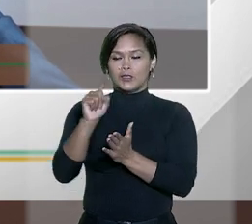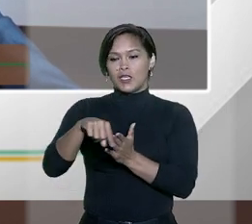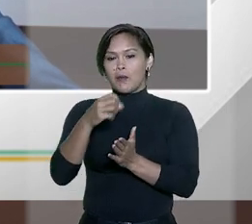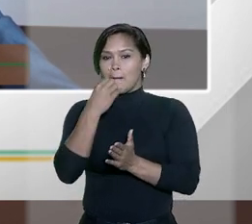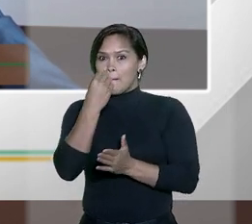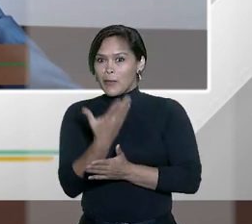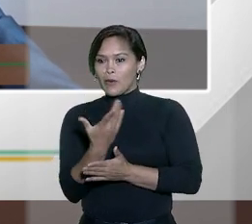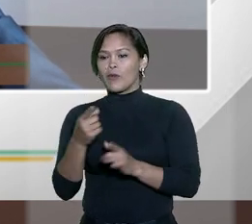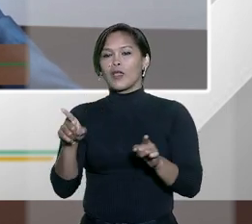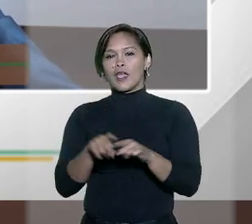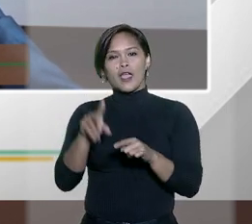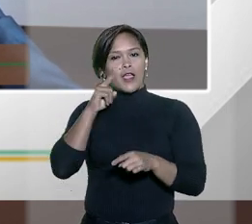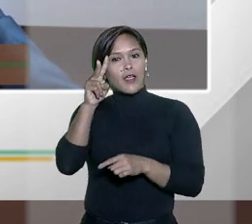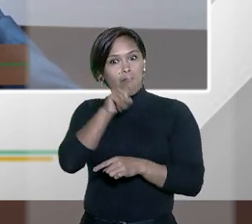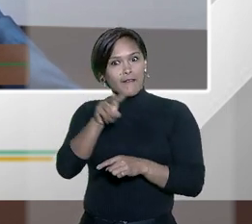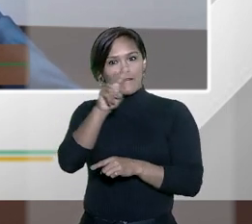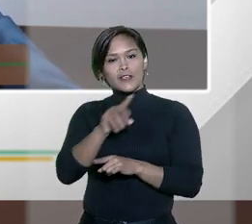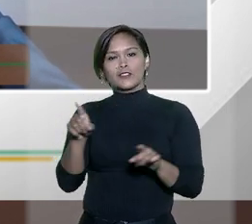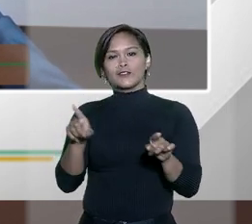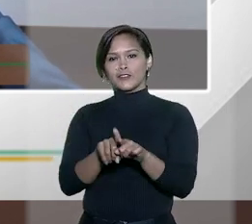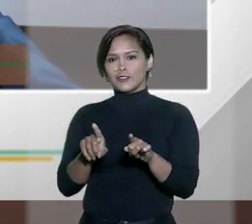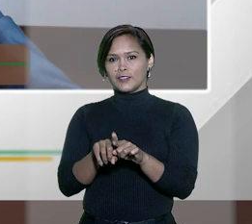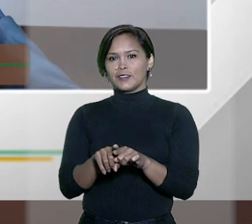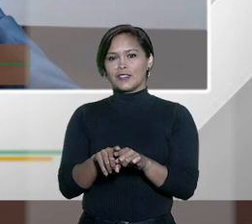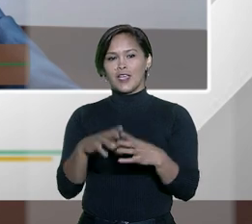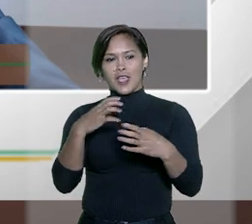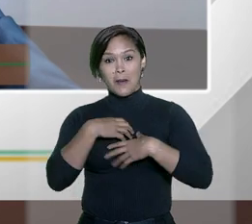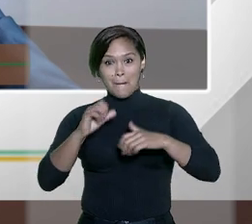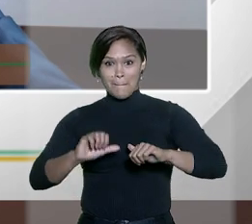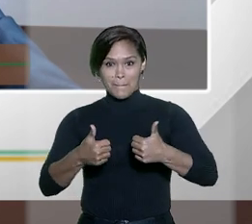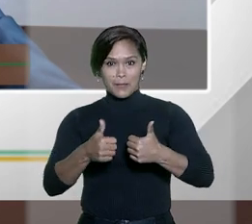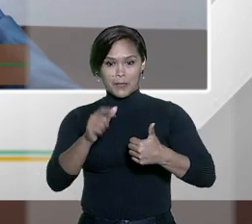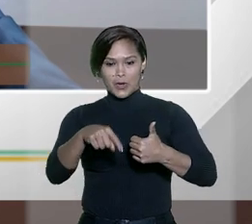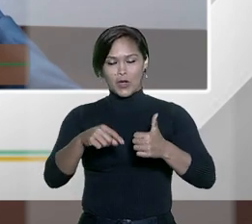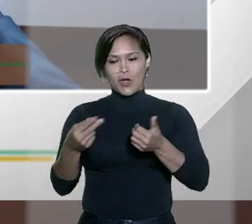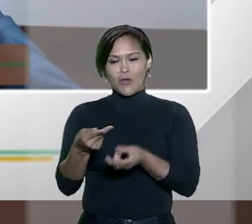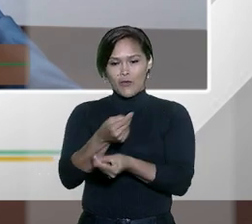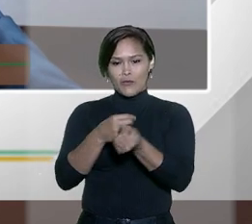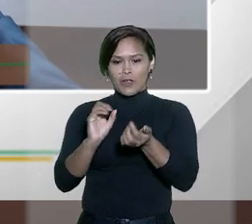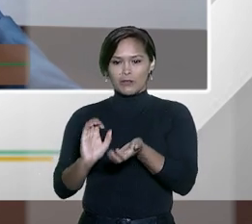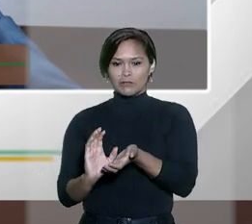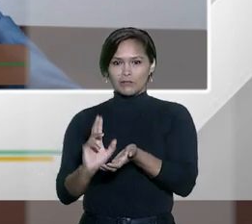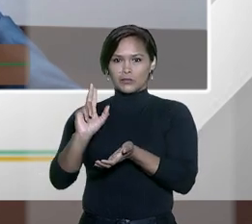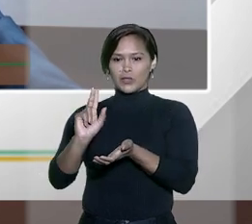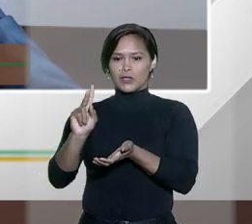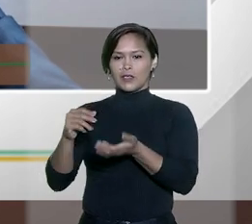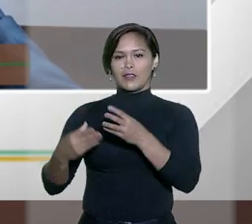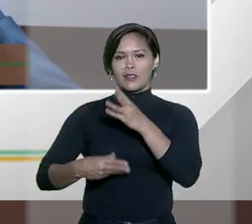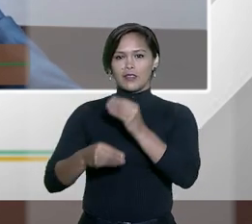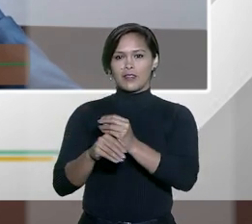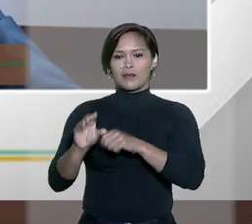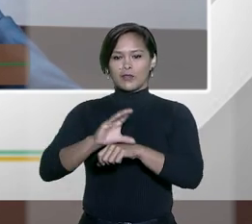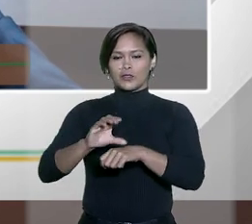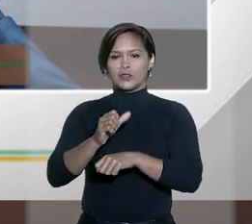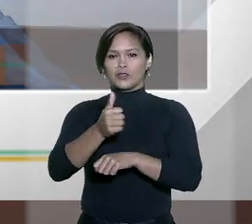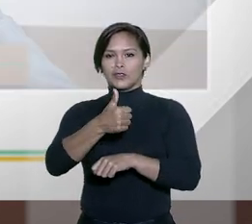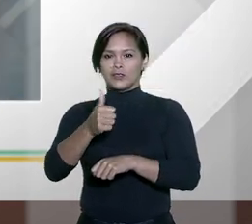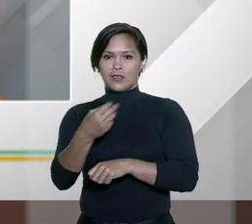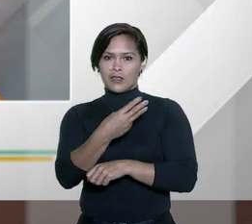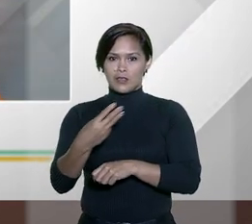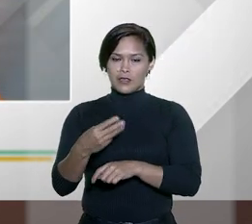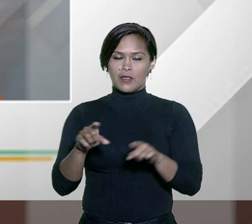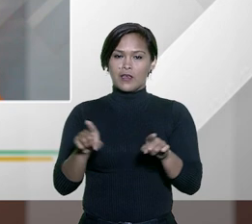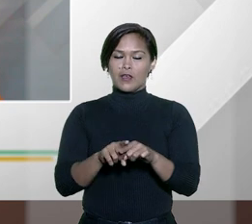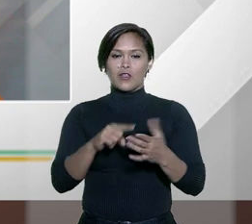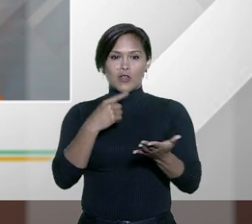aspecto muito legal. E eu vejo aqui também de um modo muito positivo o saldo da emenda constitucional 113. Eu